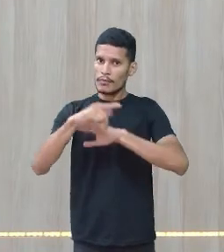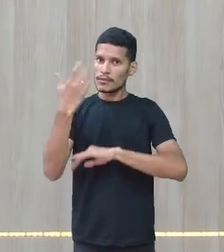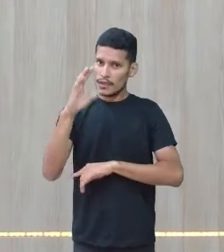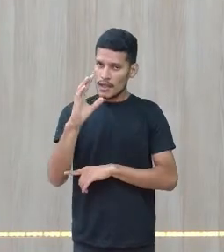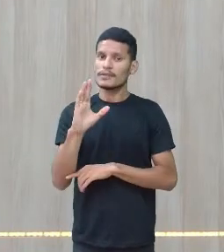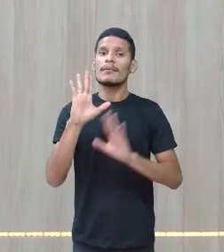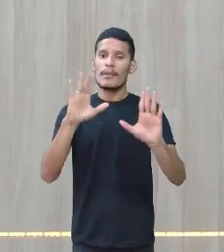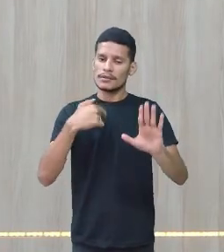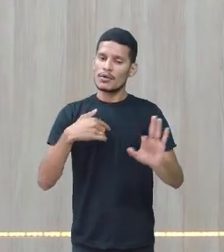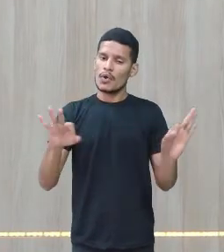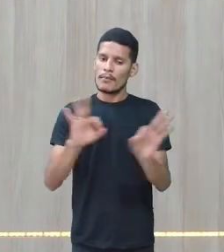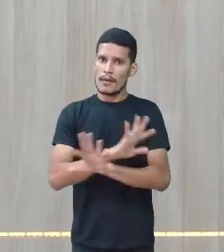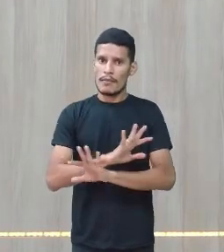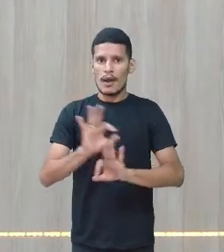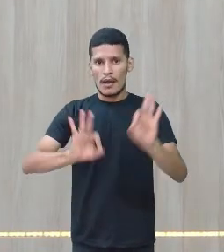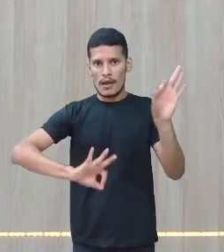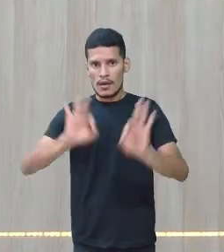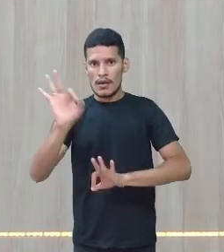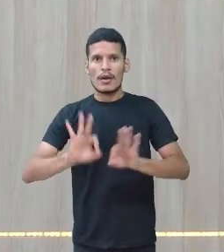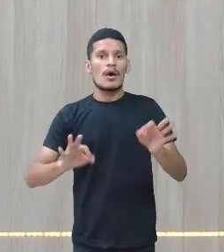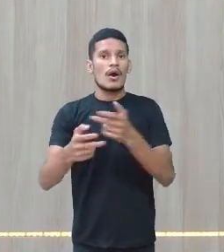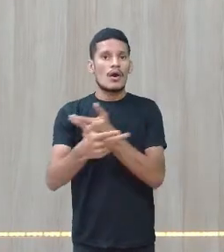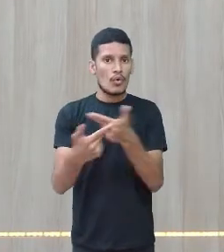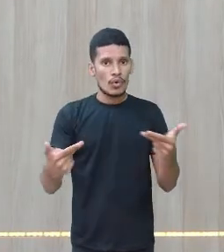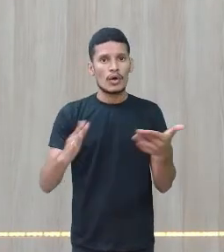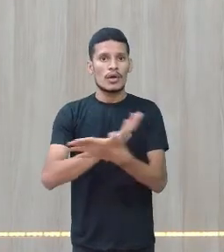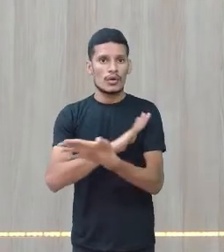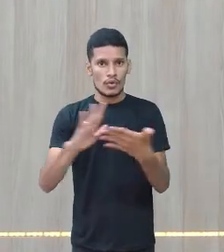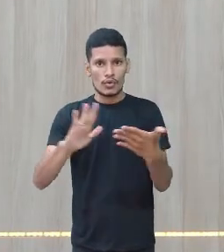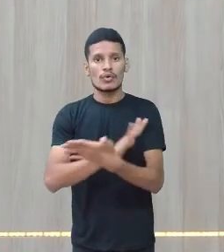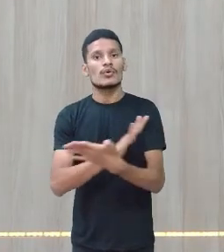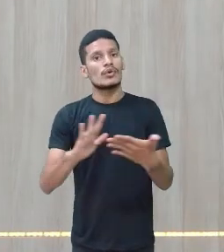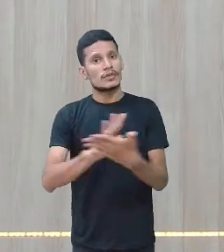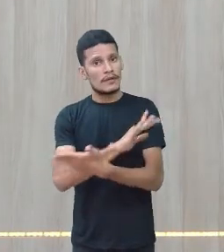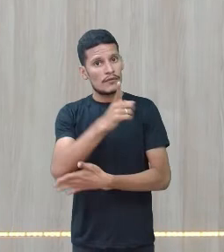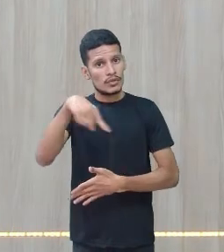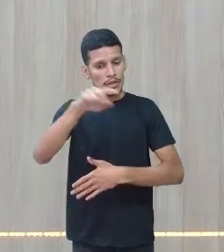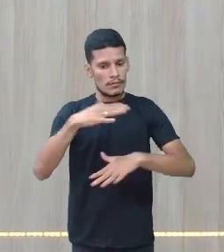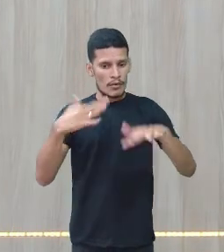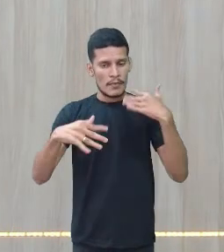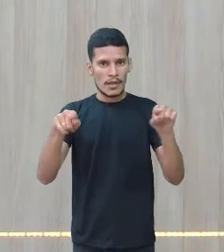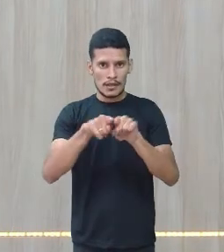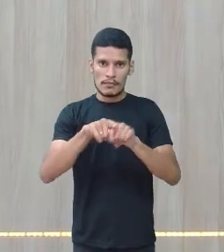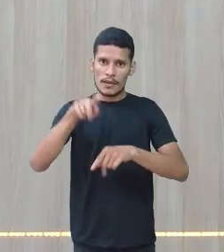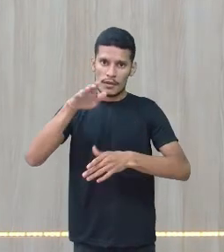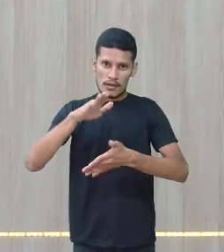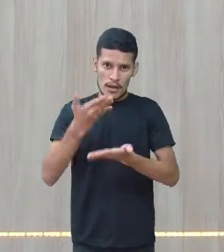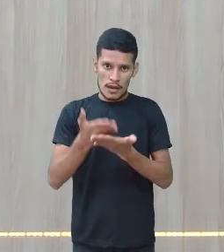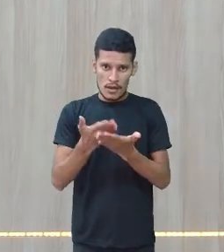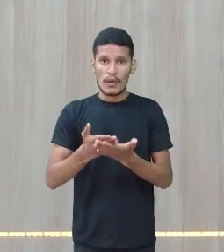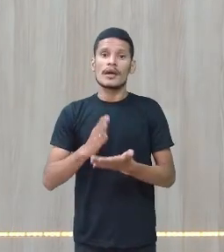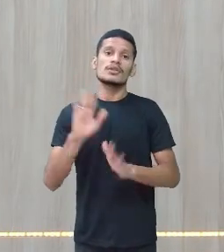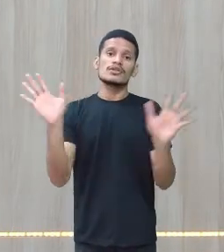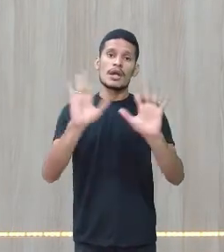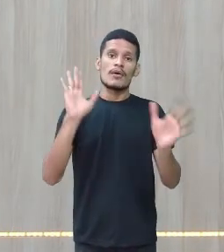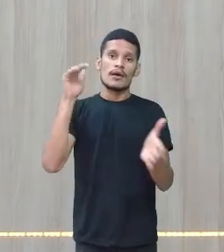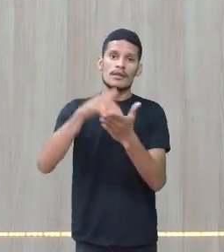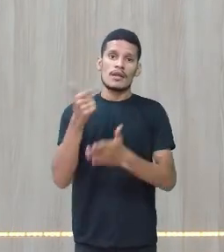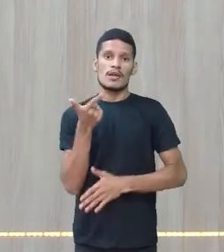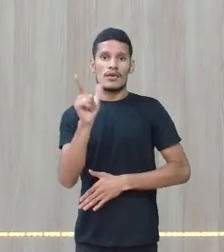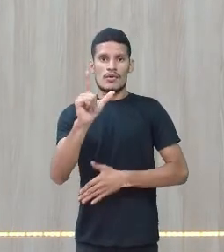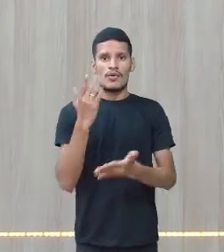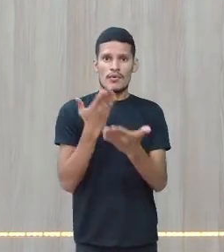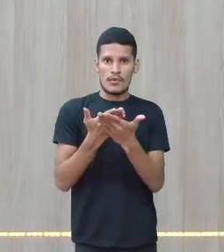estou preparando algumas coisas para vocês também durante a aula saírem do lugar, ok? Tchau, pessoal, e até o nosso próximo encontro.